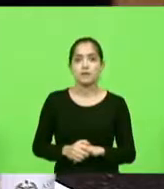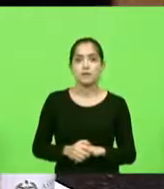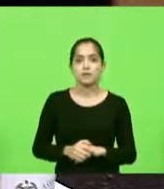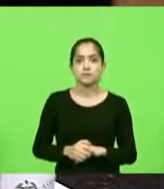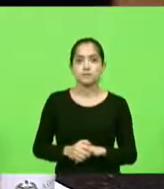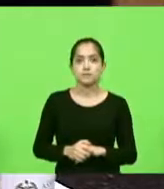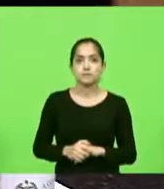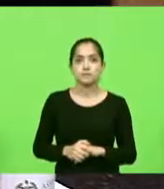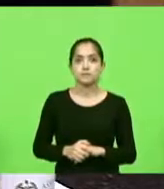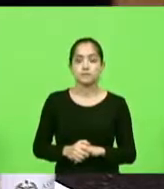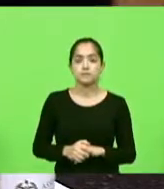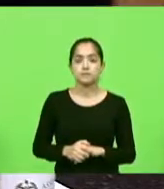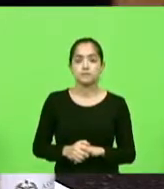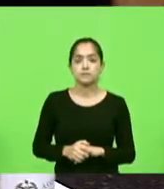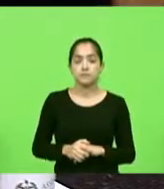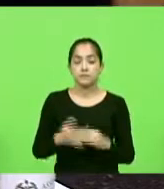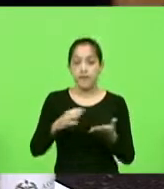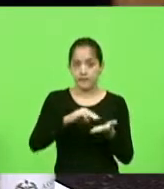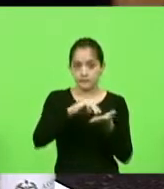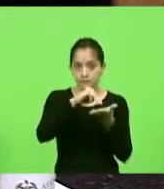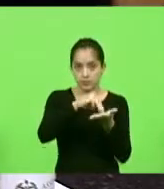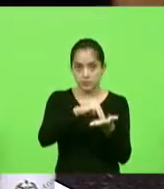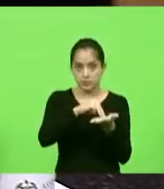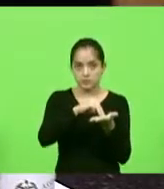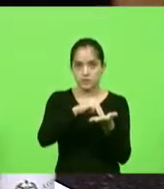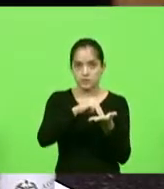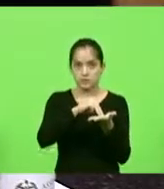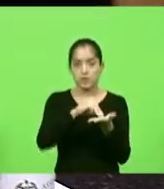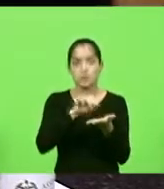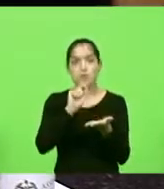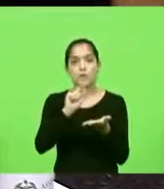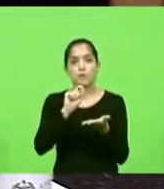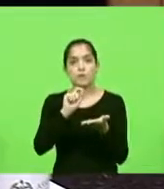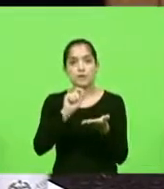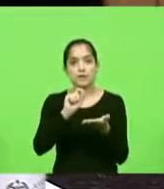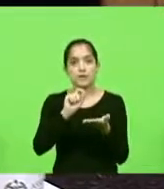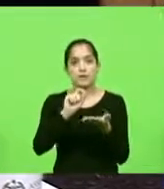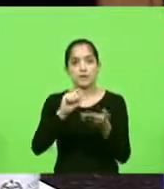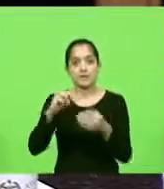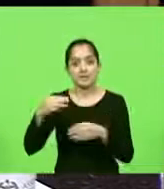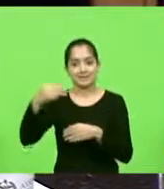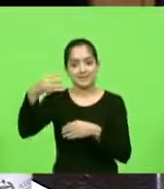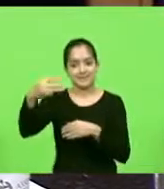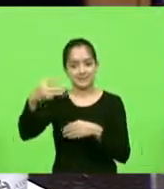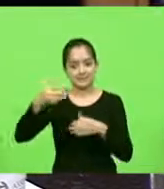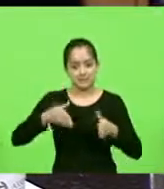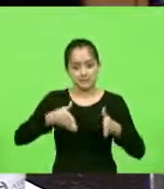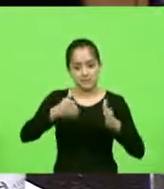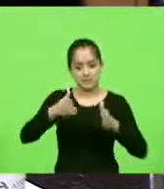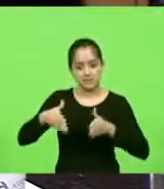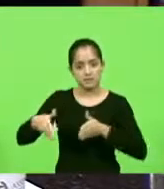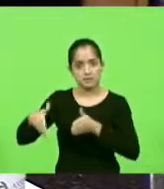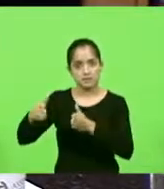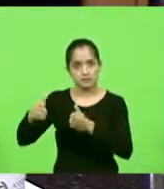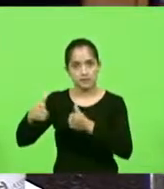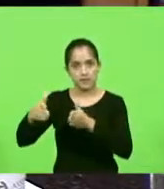presidente. Esta moção, ela está relacionada às terceiras faixas ao longo da